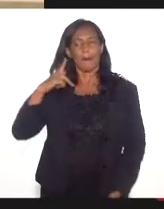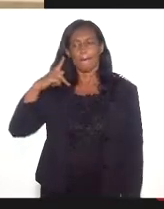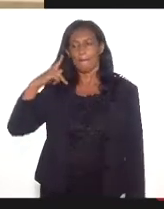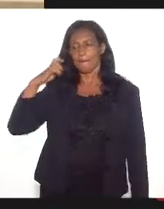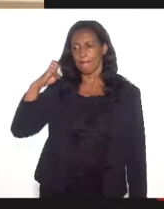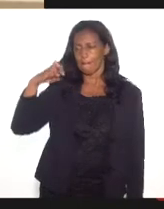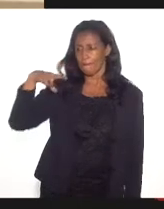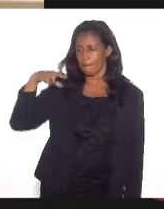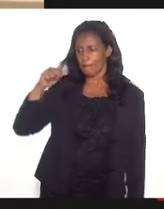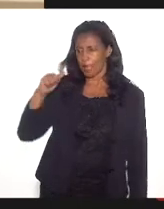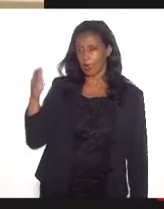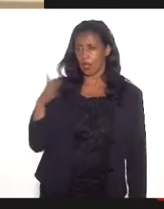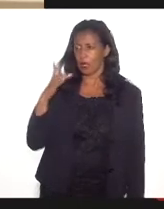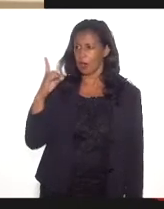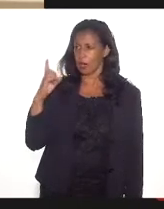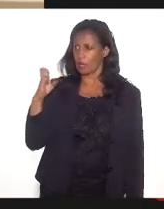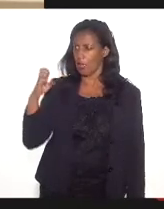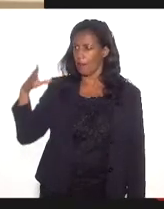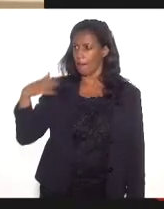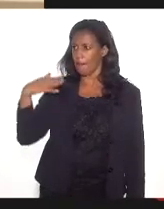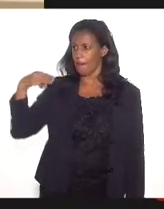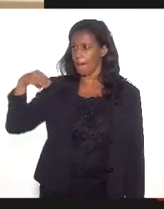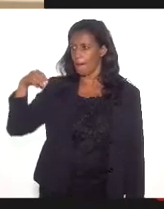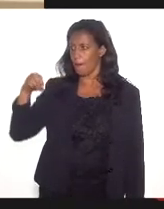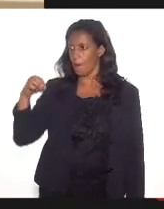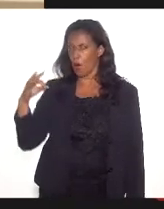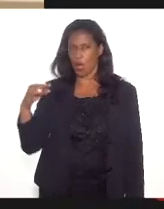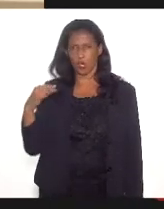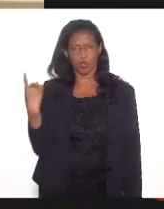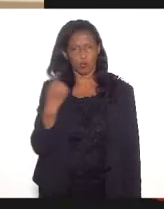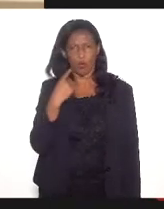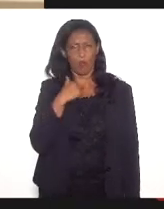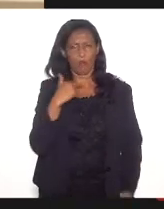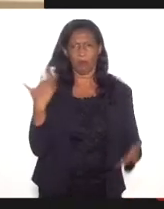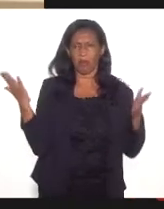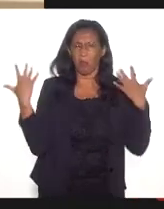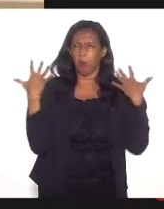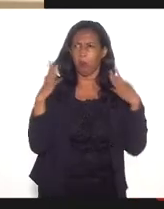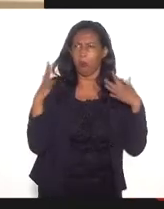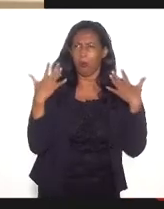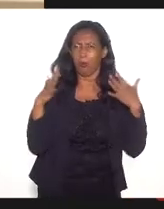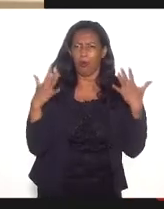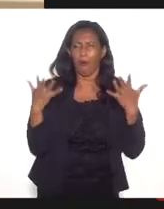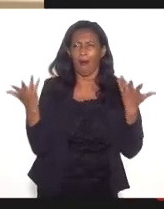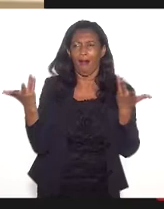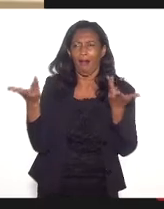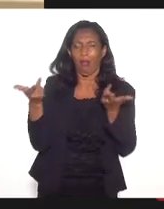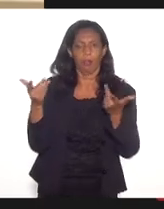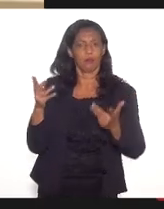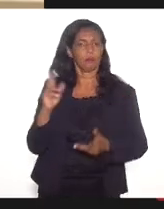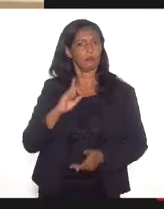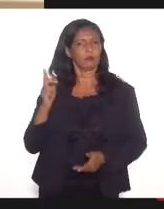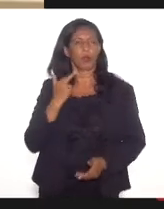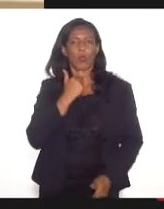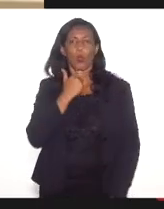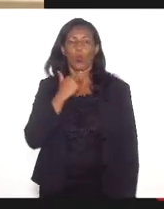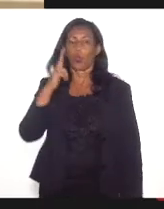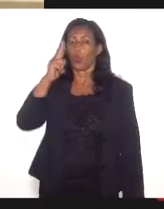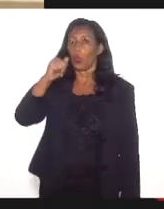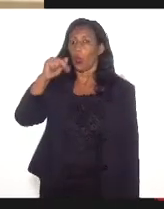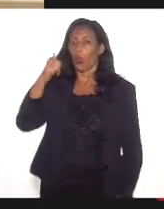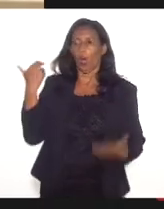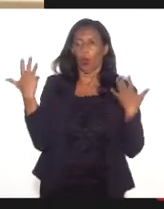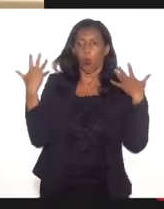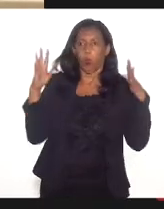portanto, uma ação como essa possa ser aplaudida ou considerada um sucesso. Uma chacina nunca será um